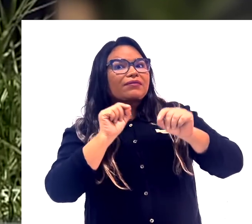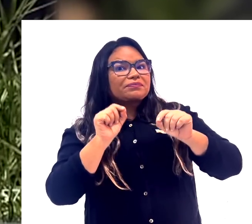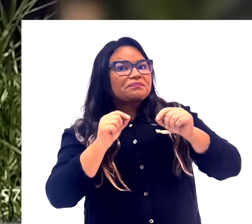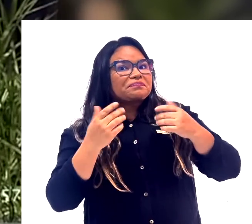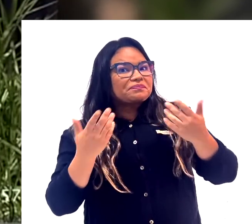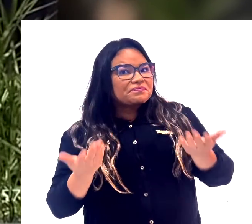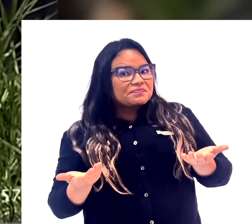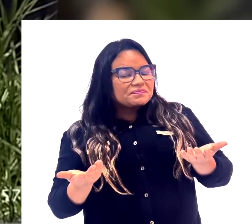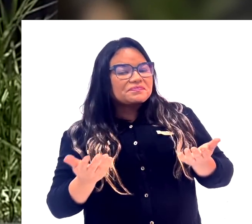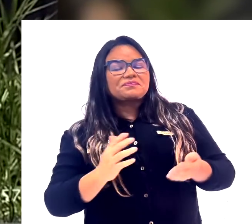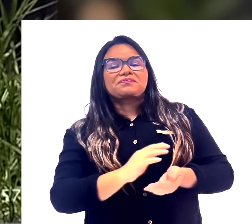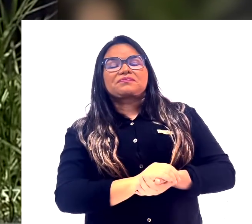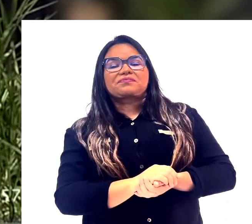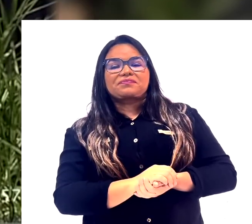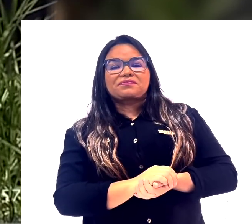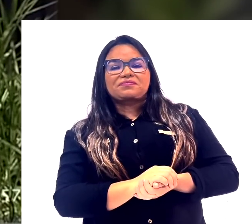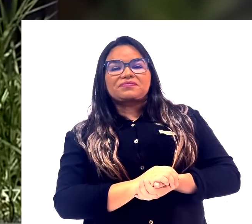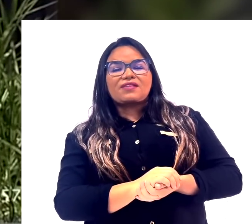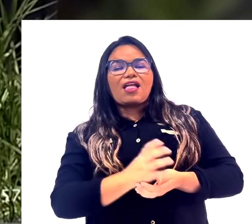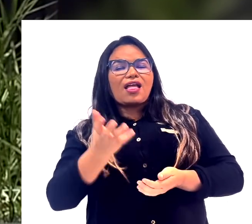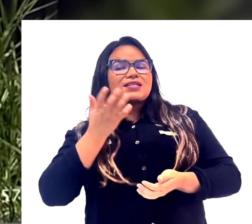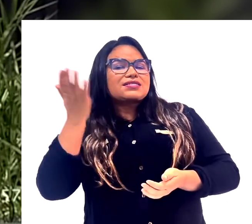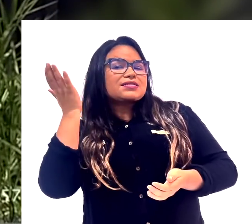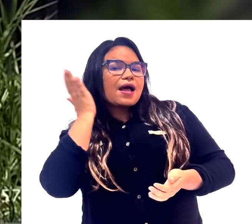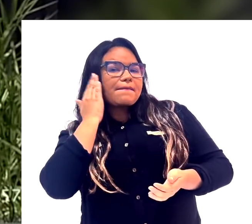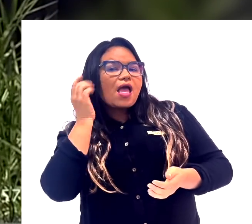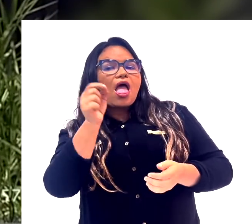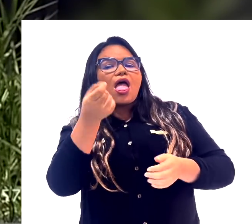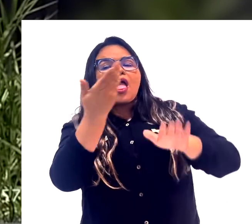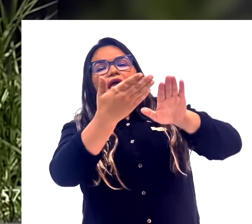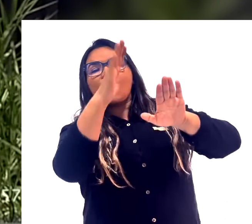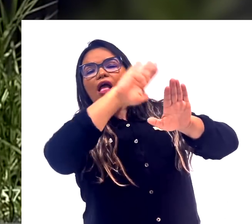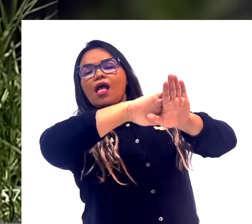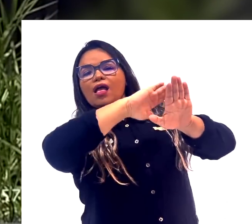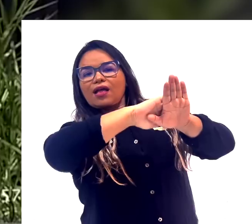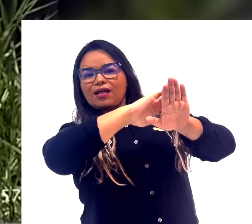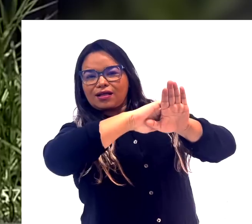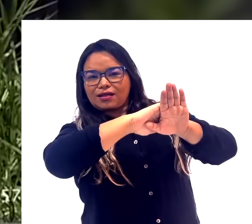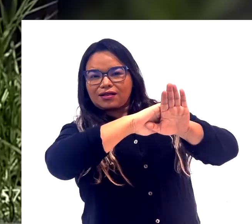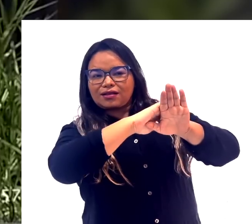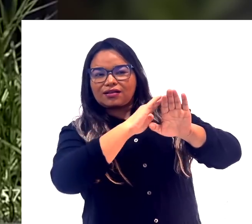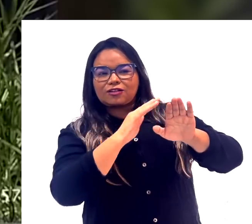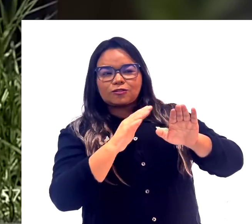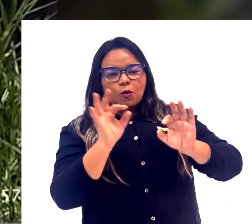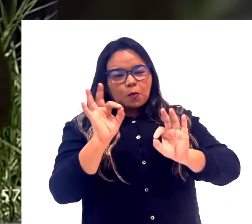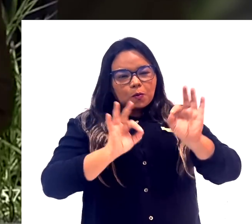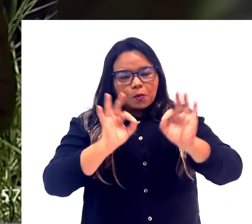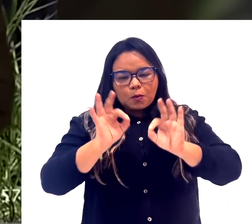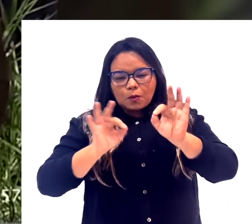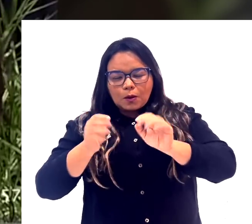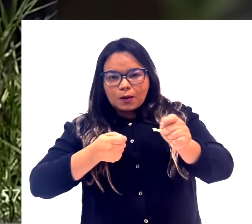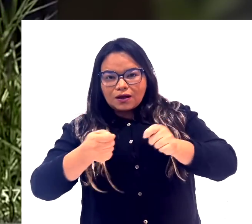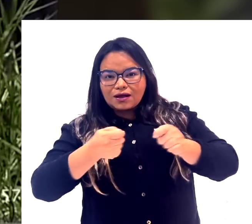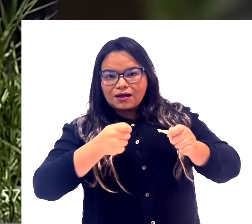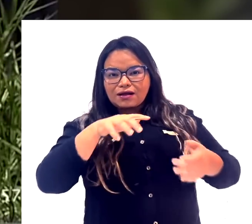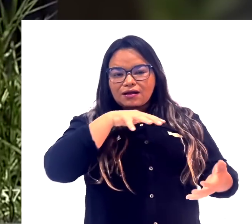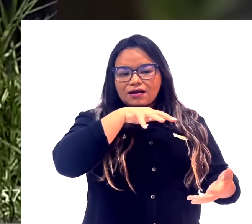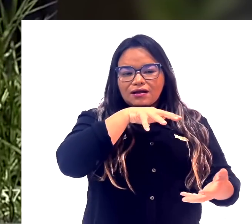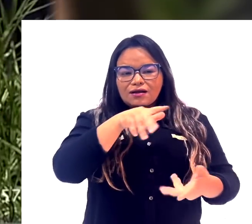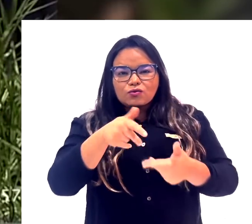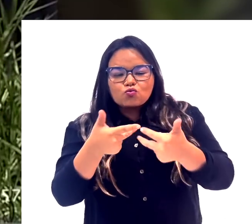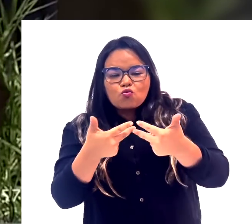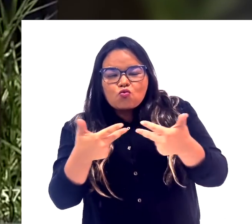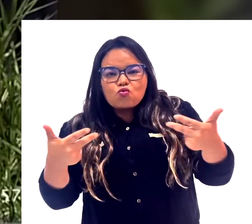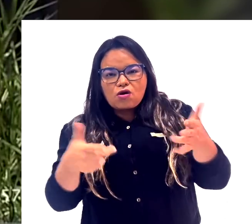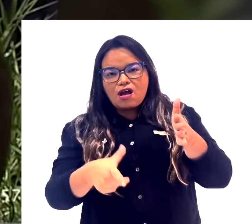por trás das cenas, que vai desempenhar um papel principal nos eventos antes da volta de